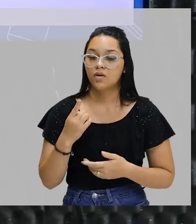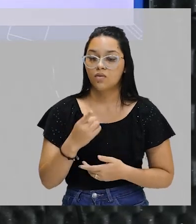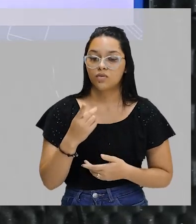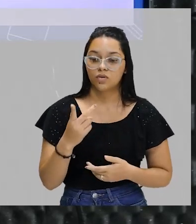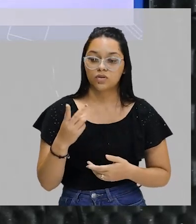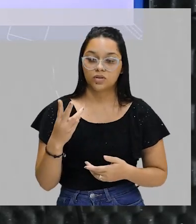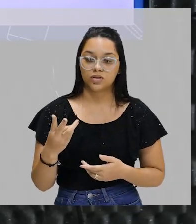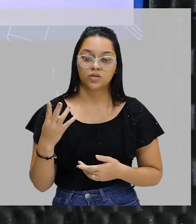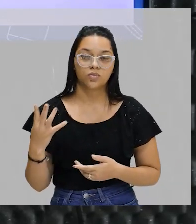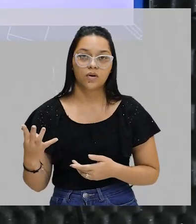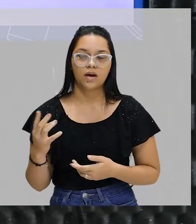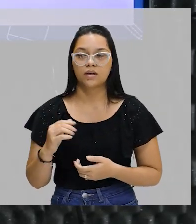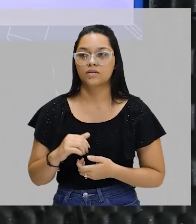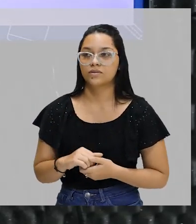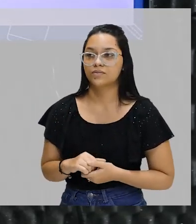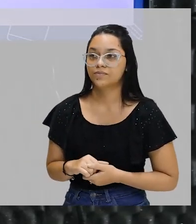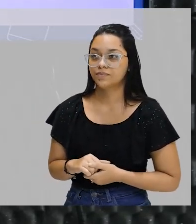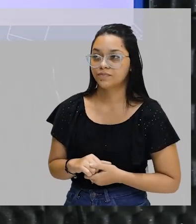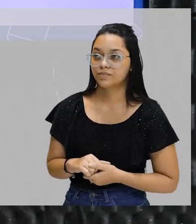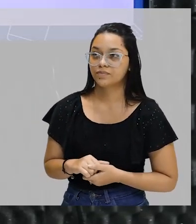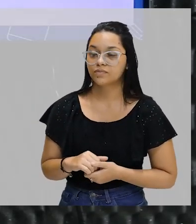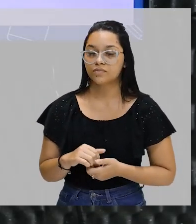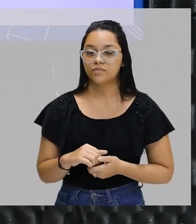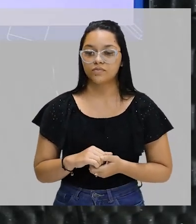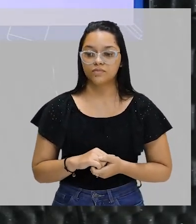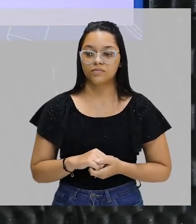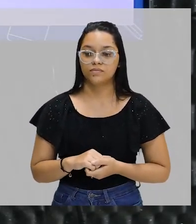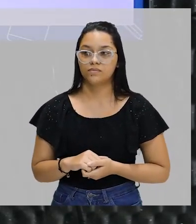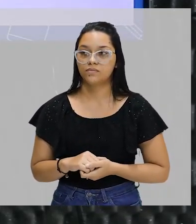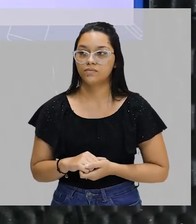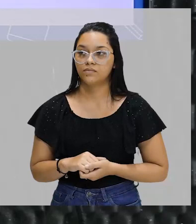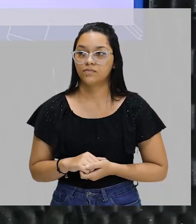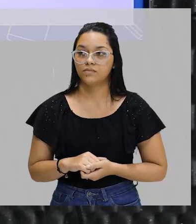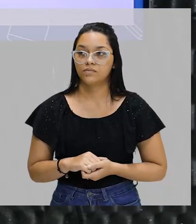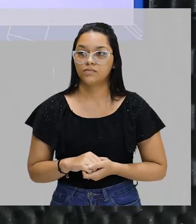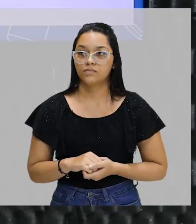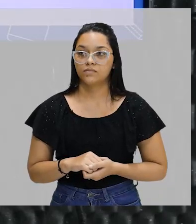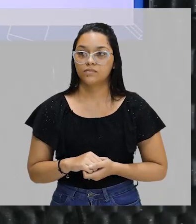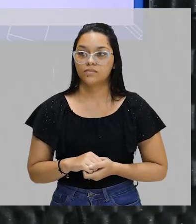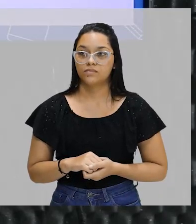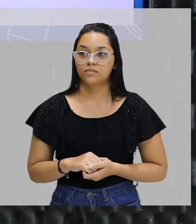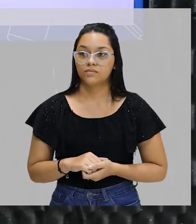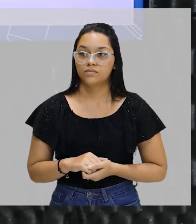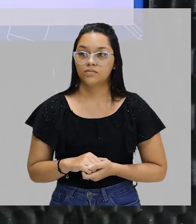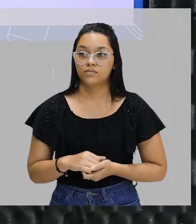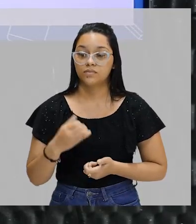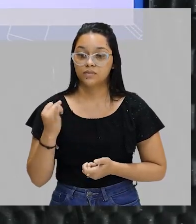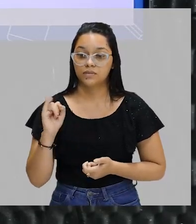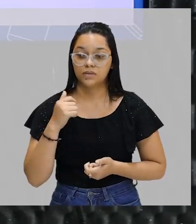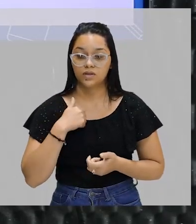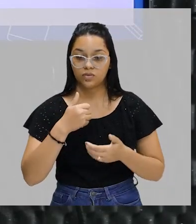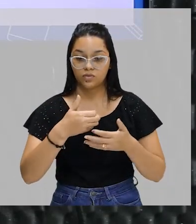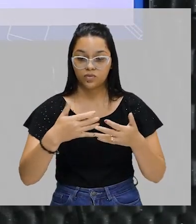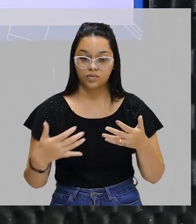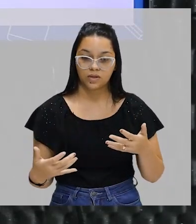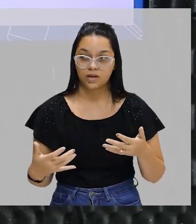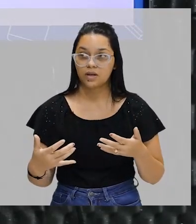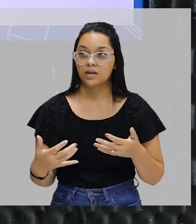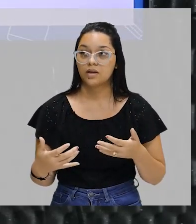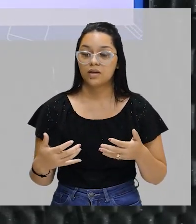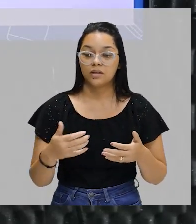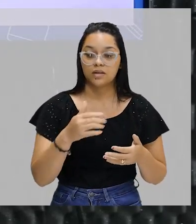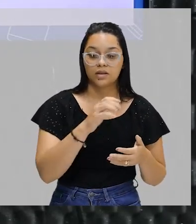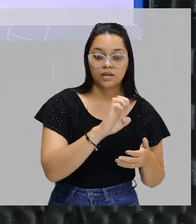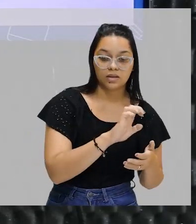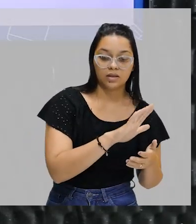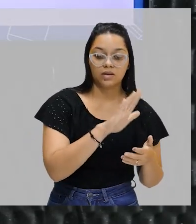2, 3, 4, beleza? 1, 2, 3, 4, 5. Então, se eu numerar a turminha da esquerda